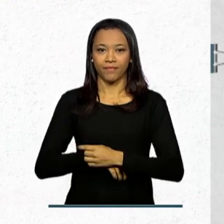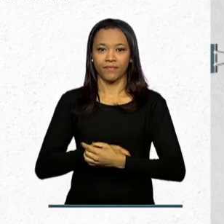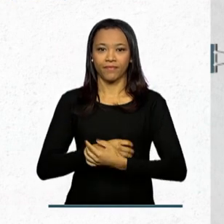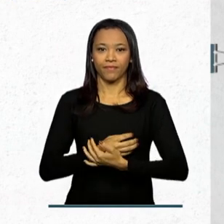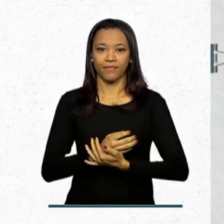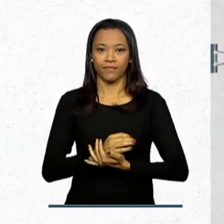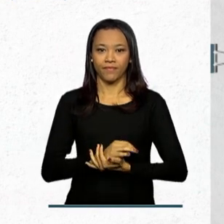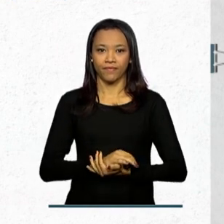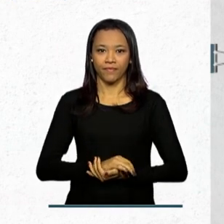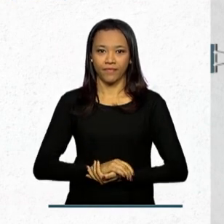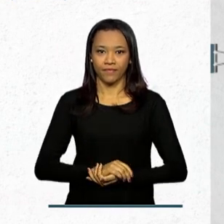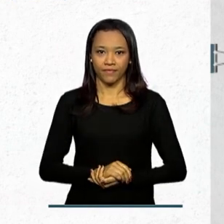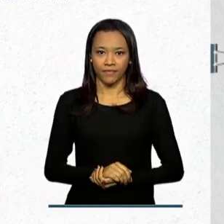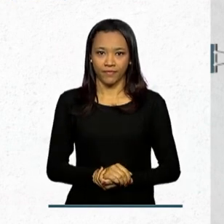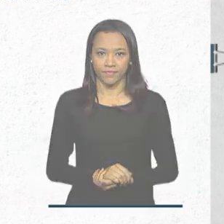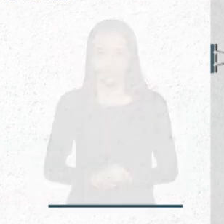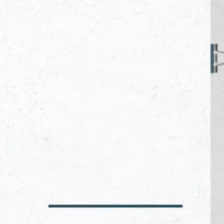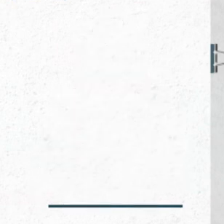Cnpq.br